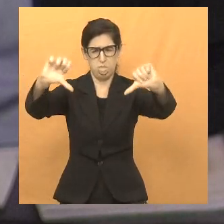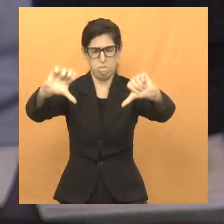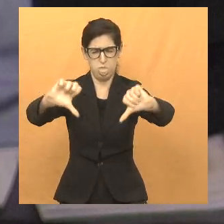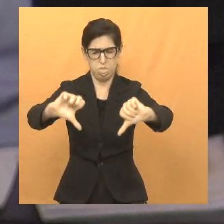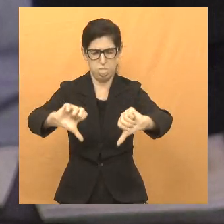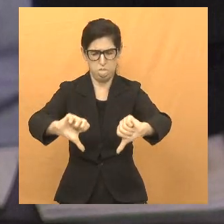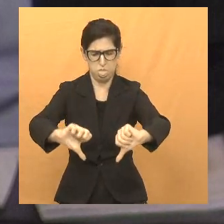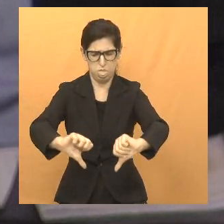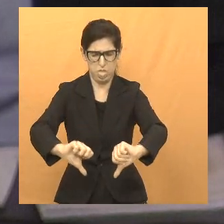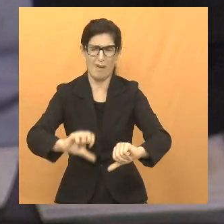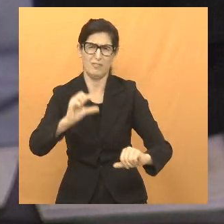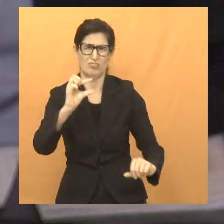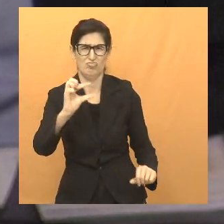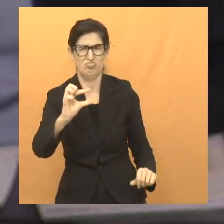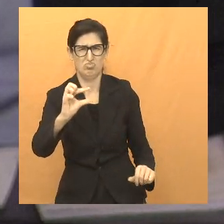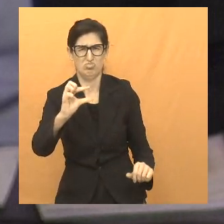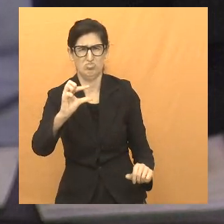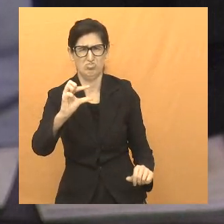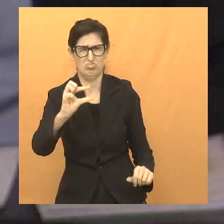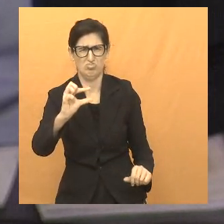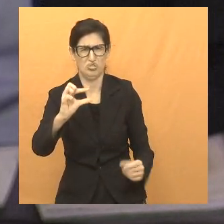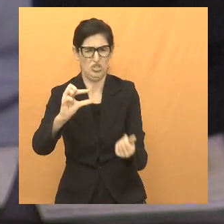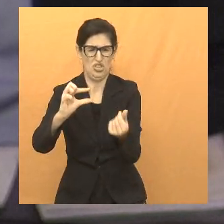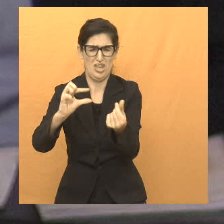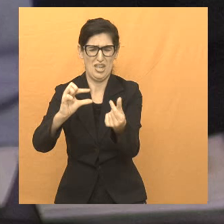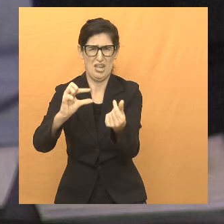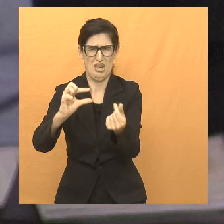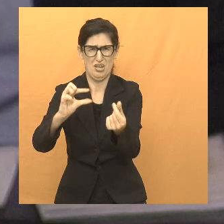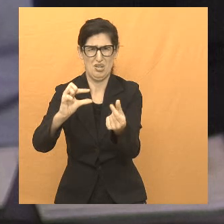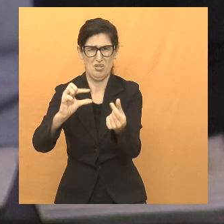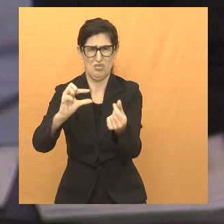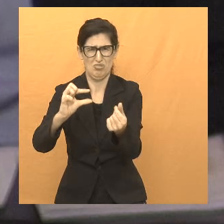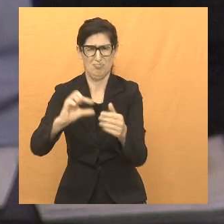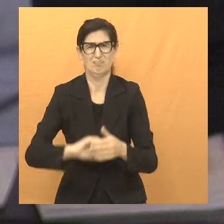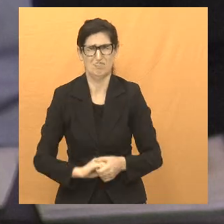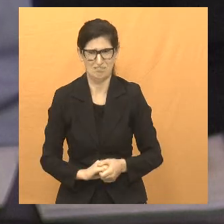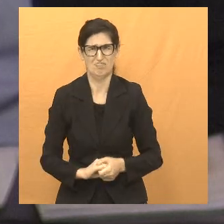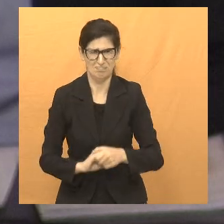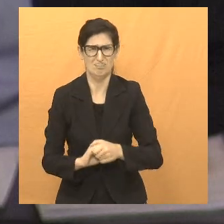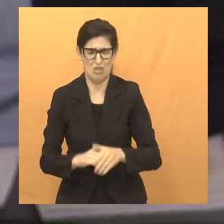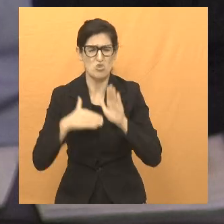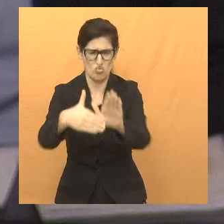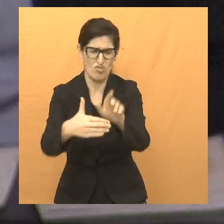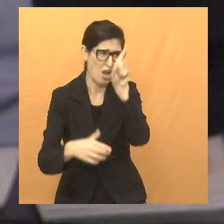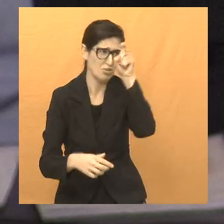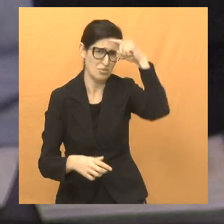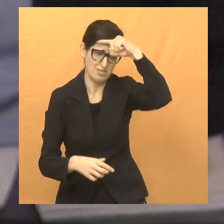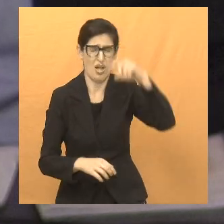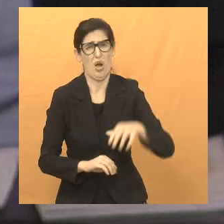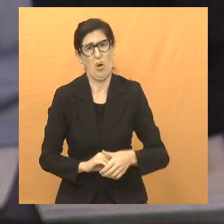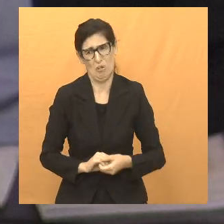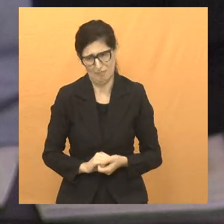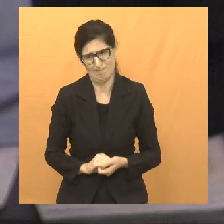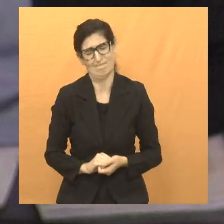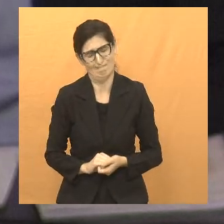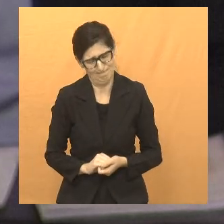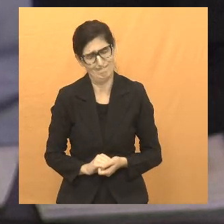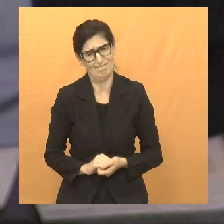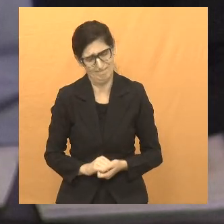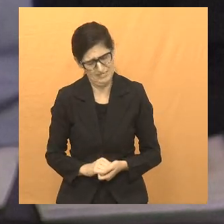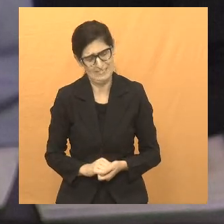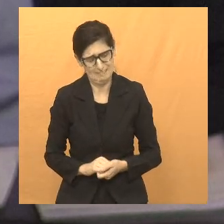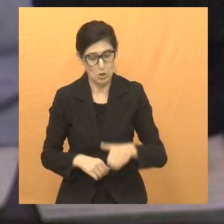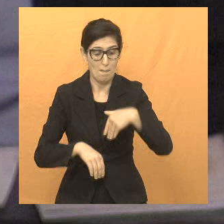difícil do que né? A saúde é uma situação muito difícil. Só para todos terem ideia, mais